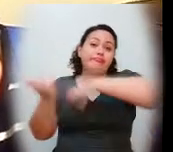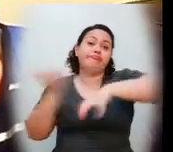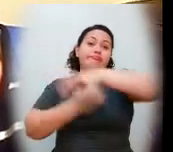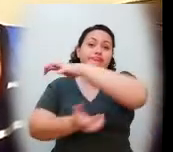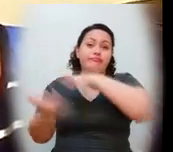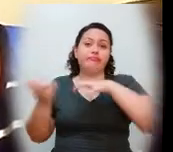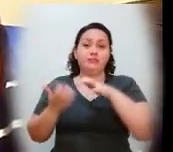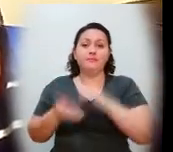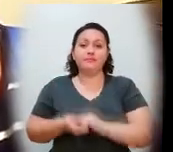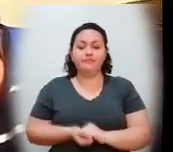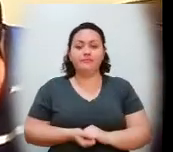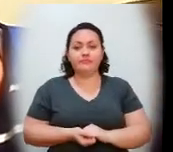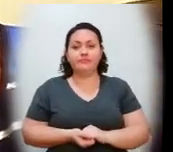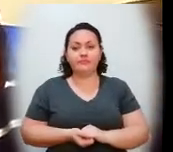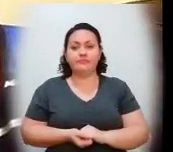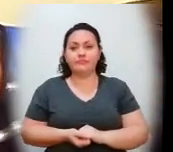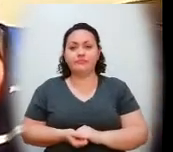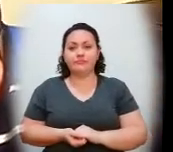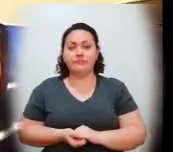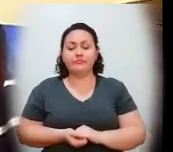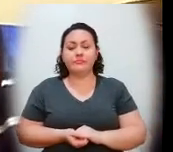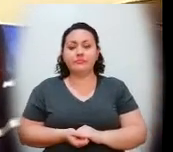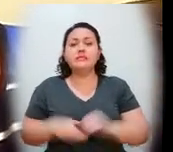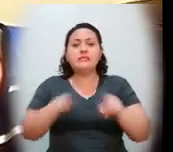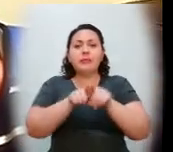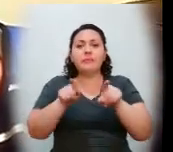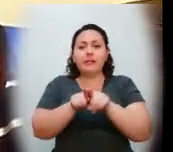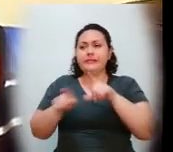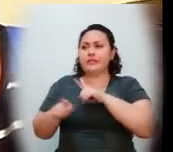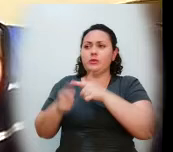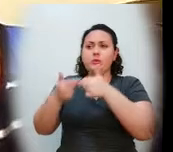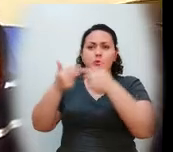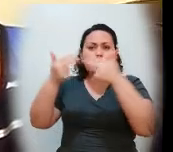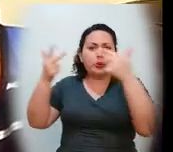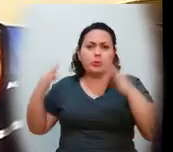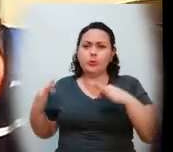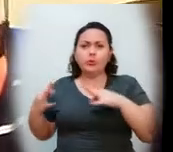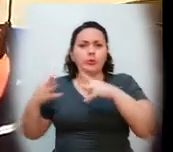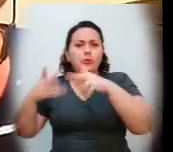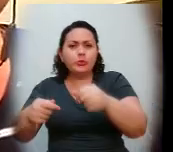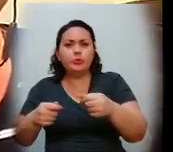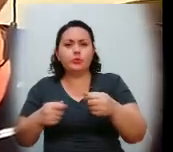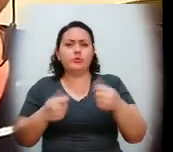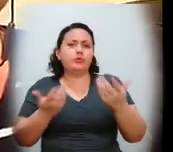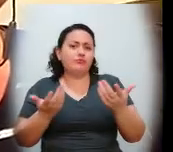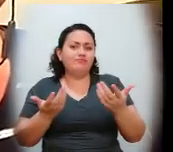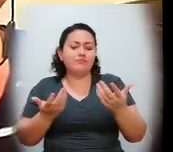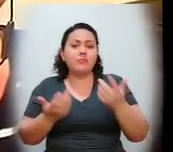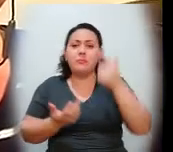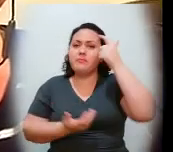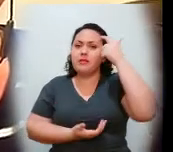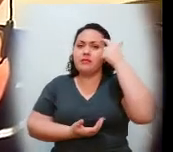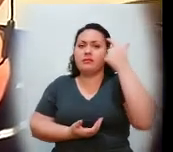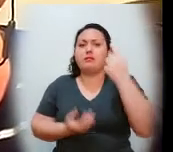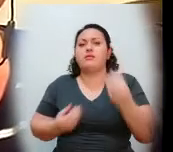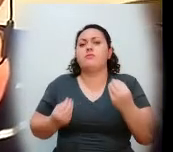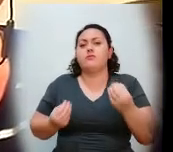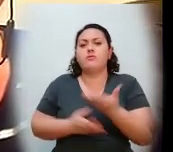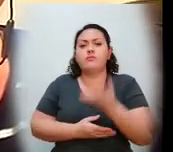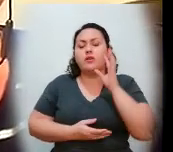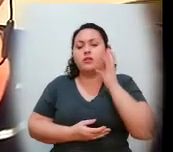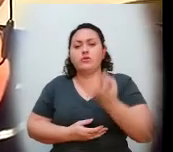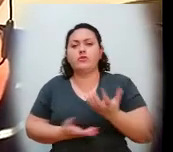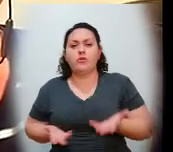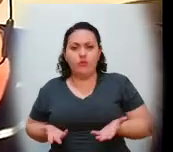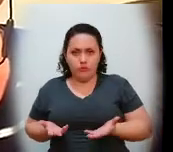então com O todas convívio essas social, o notícias, isolamento. É. isso, né, todas Uhum. essas questões, né. Então a gente pensou em também